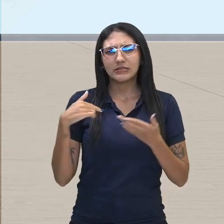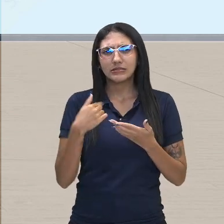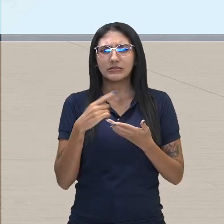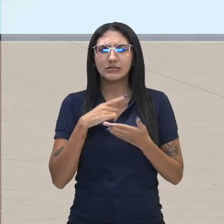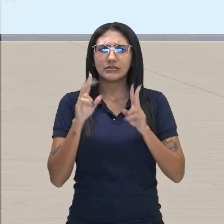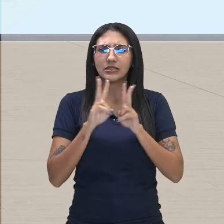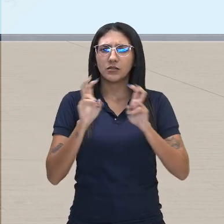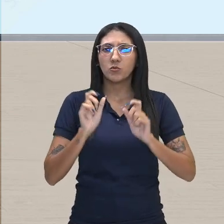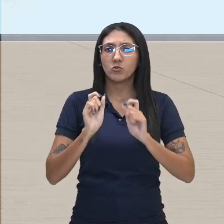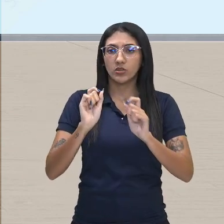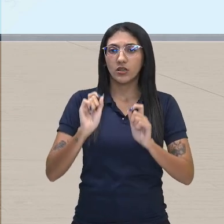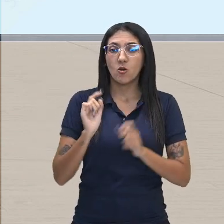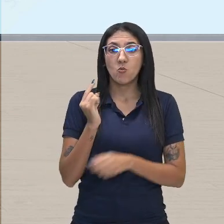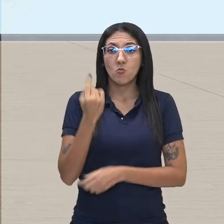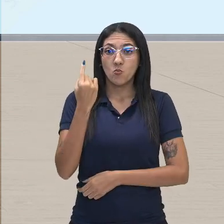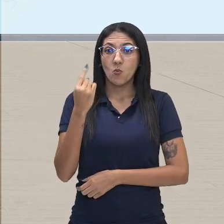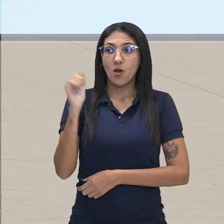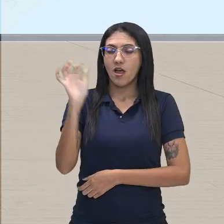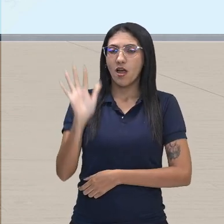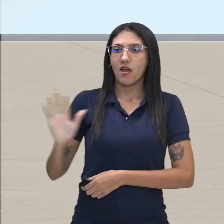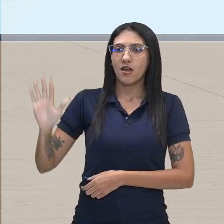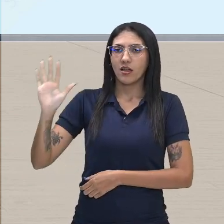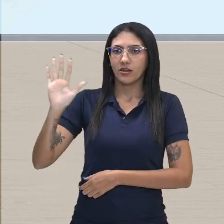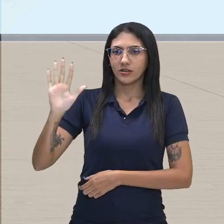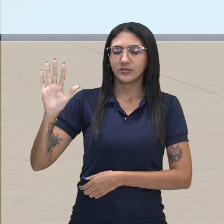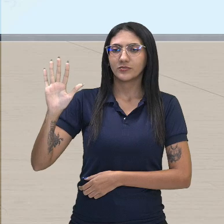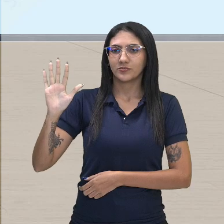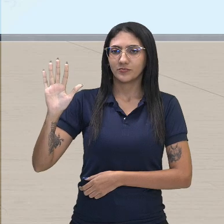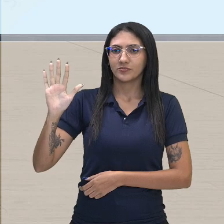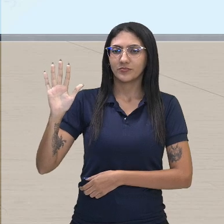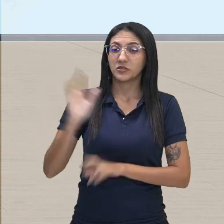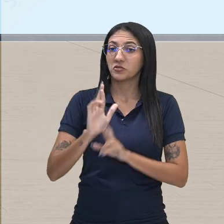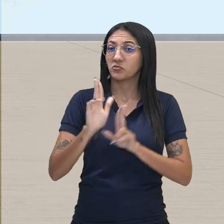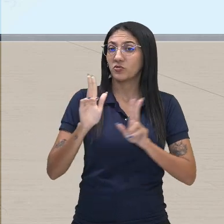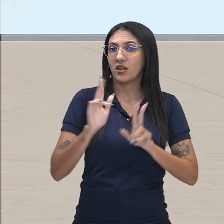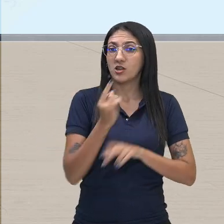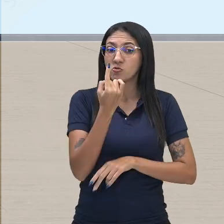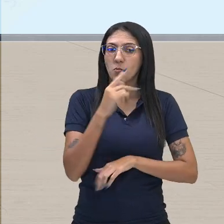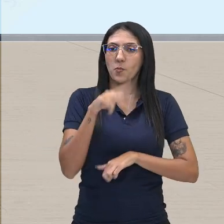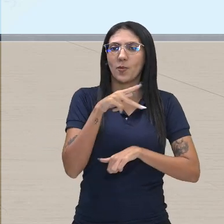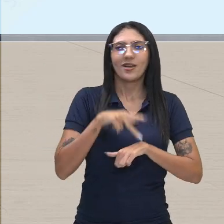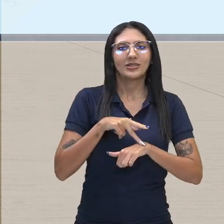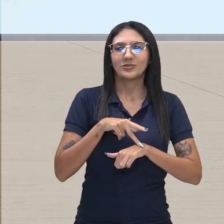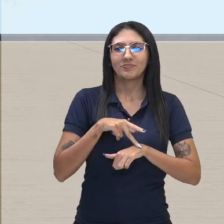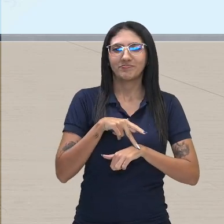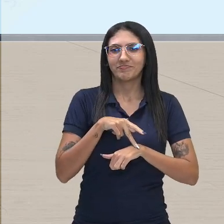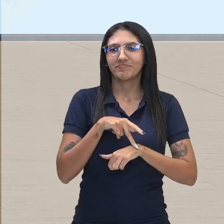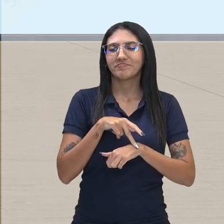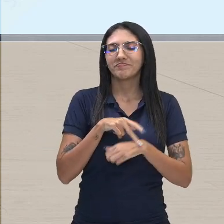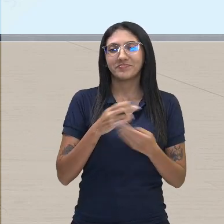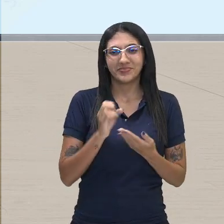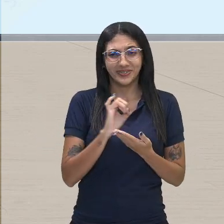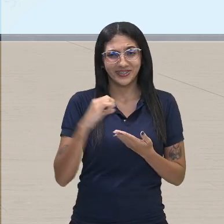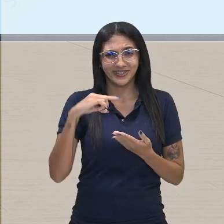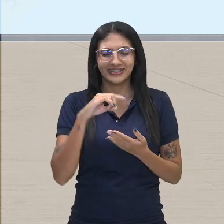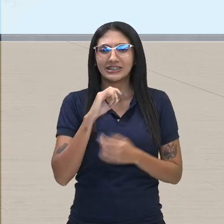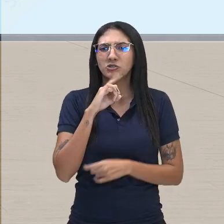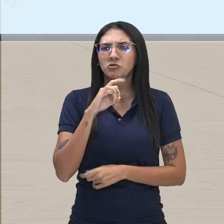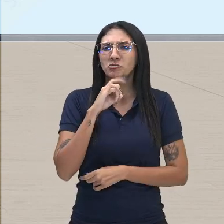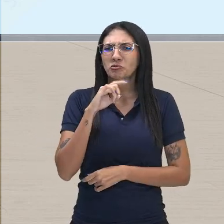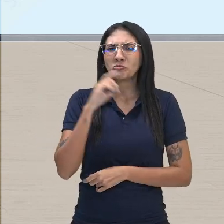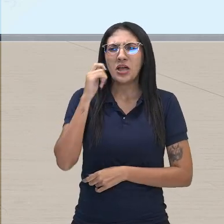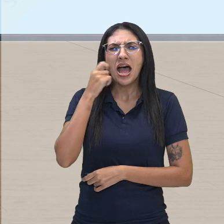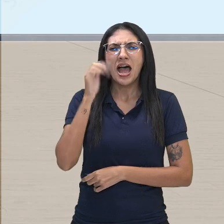de um continente e não um país. Sim, para você que tinha essa dúvida ou que pensava que África